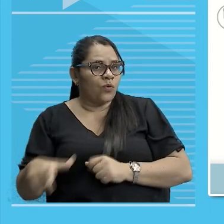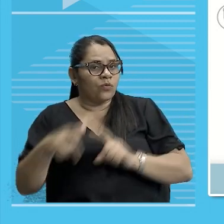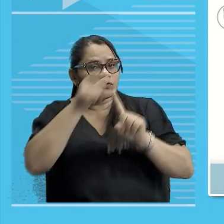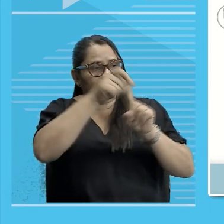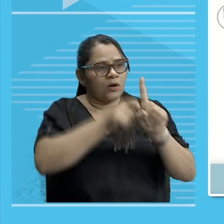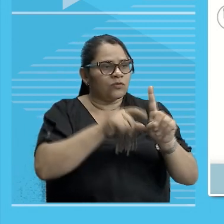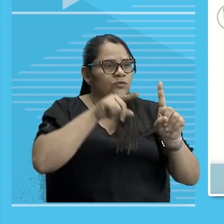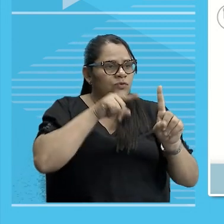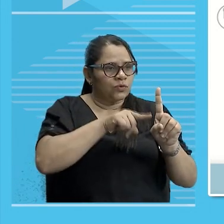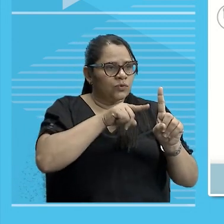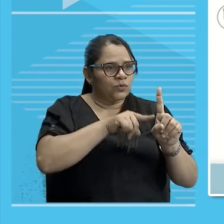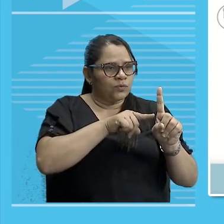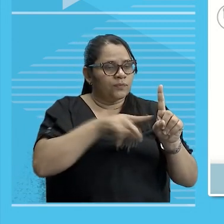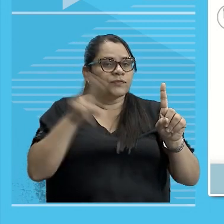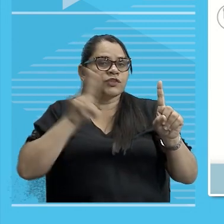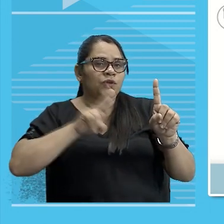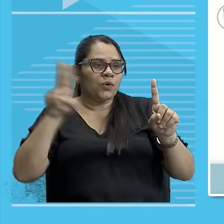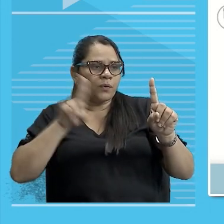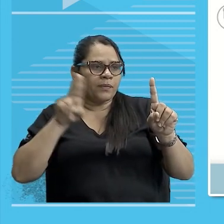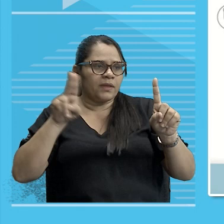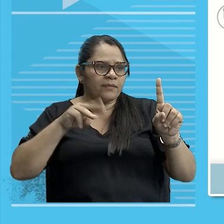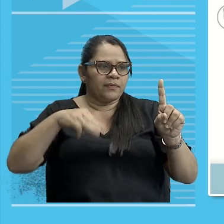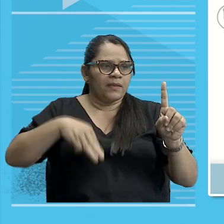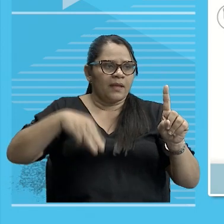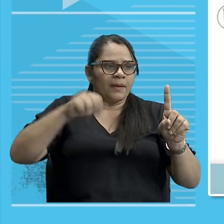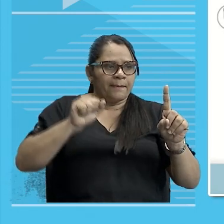esse carinha aqui que eu vou escrever o nome Max